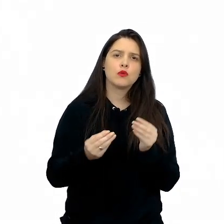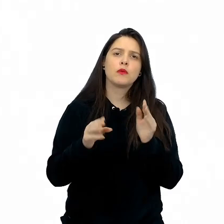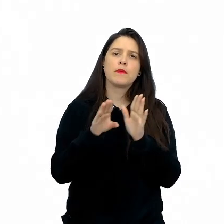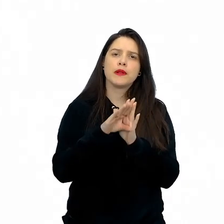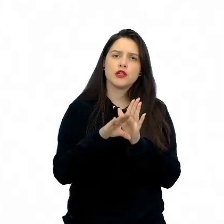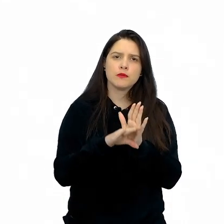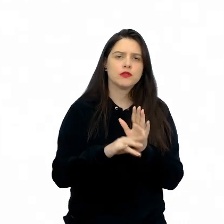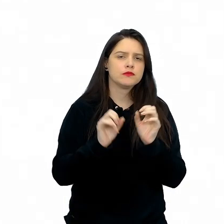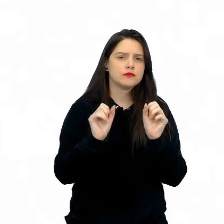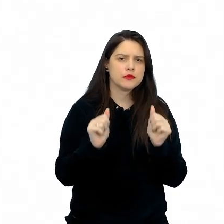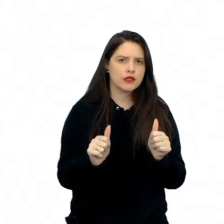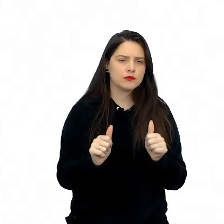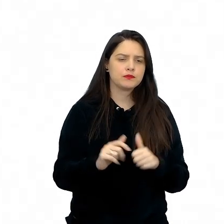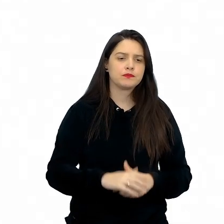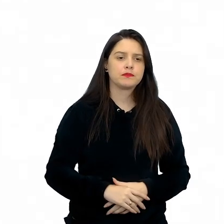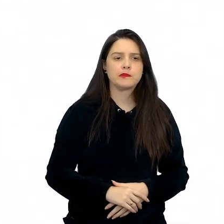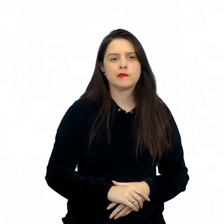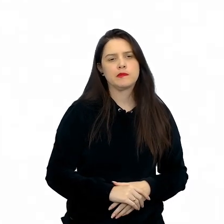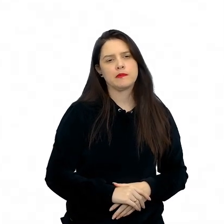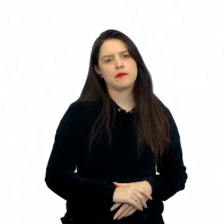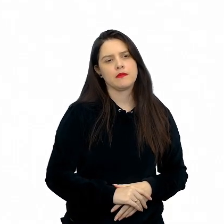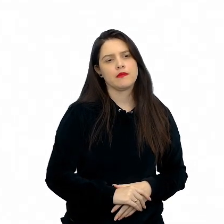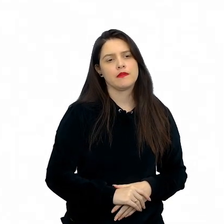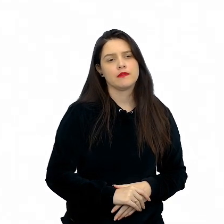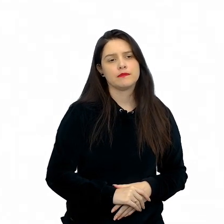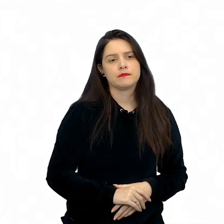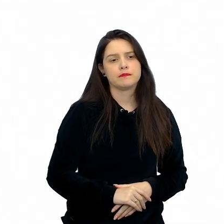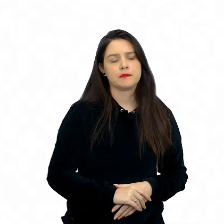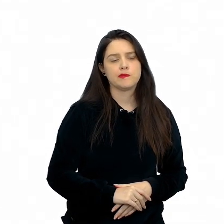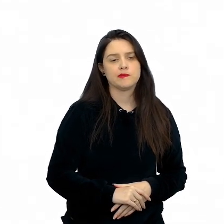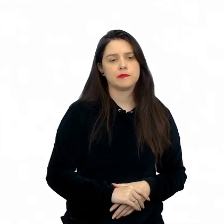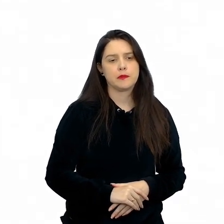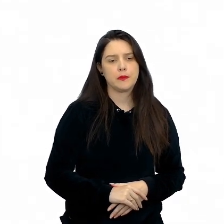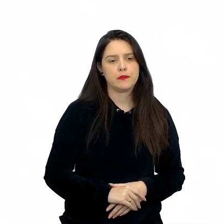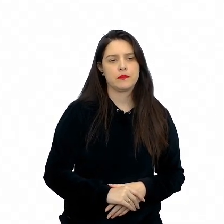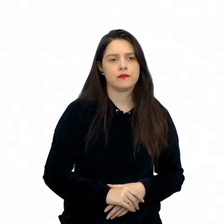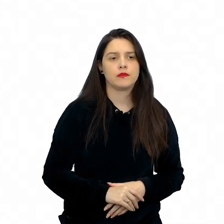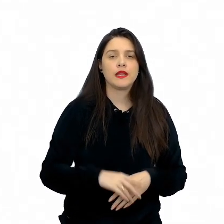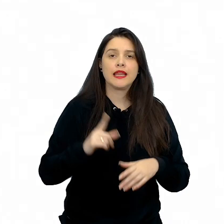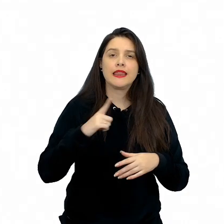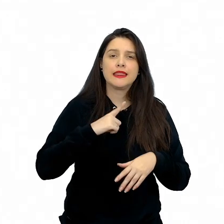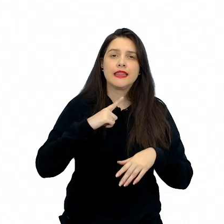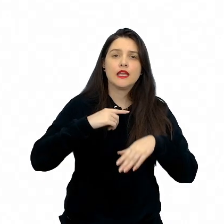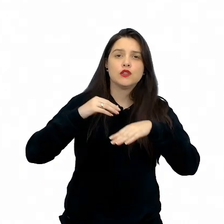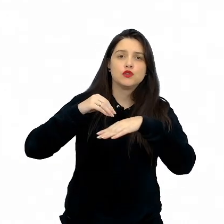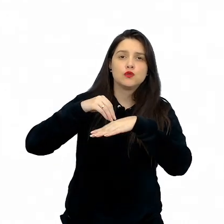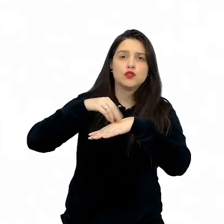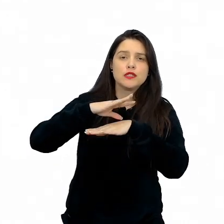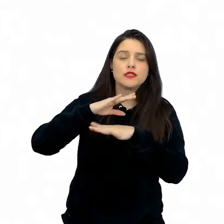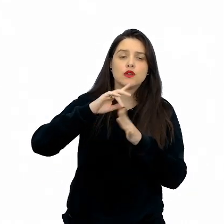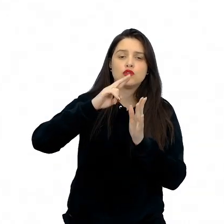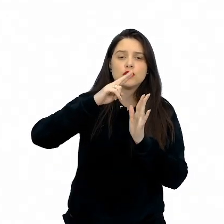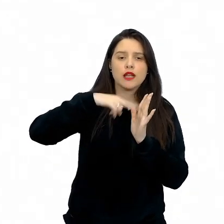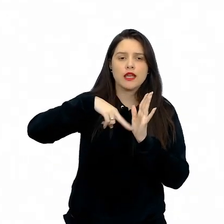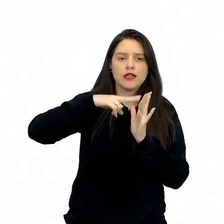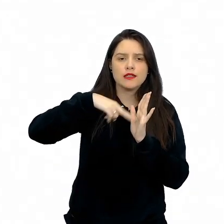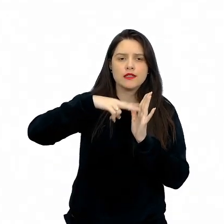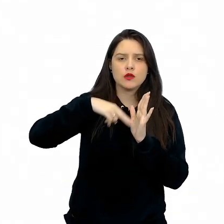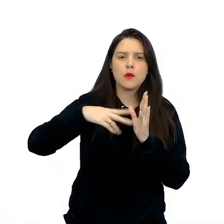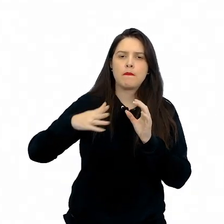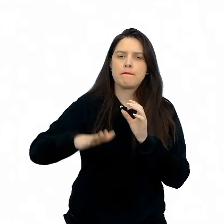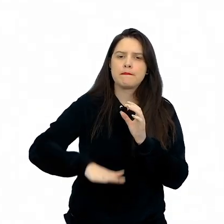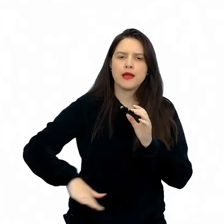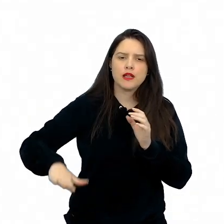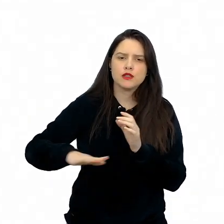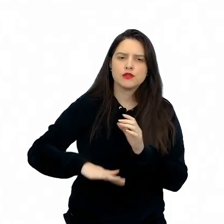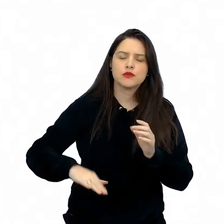planejamento, tá bom? Aí tem a sugestão de leitura, que é base de conhecimento